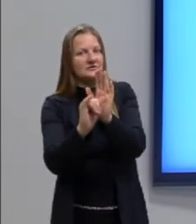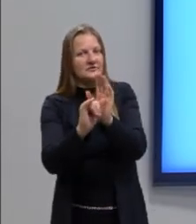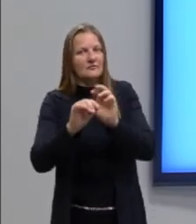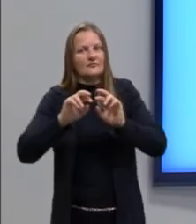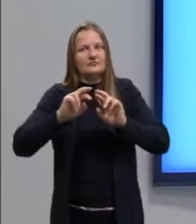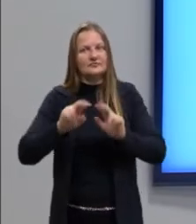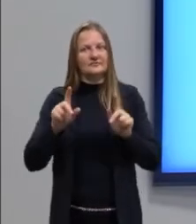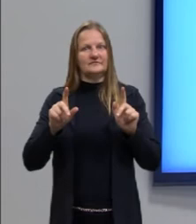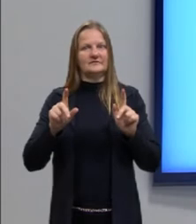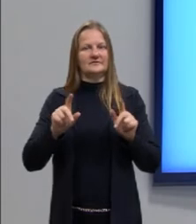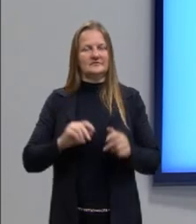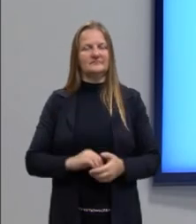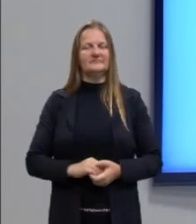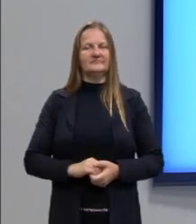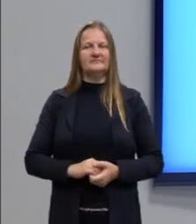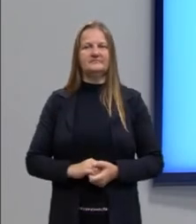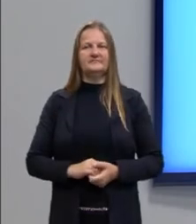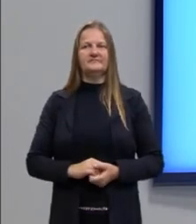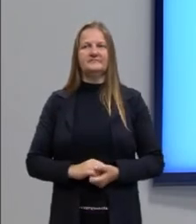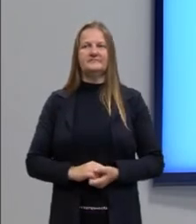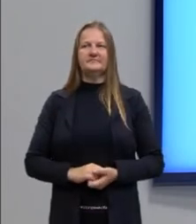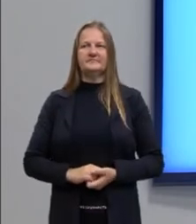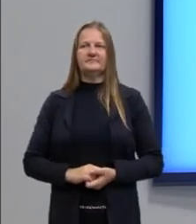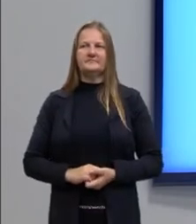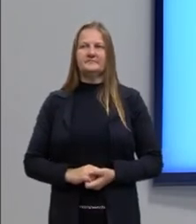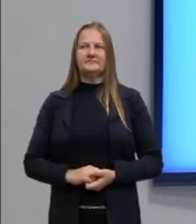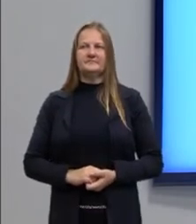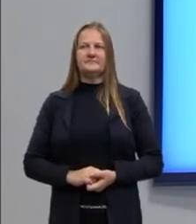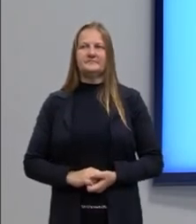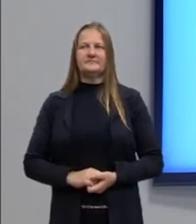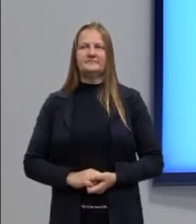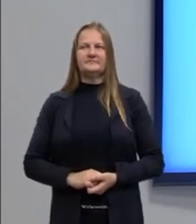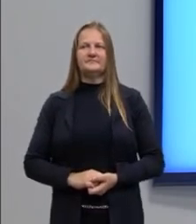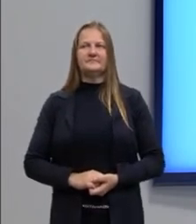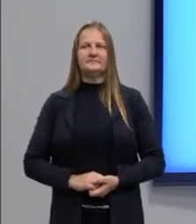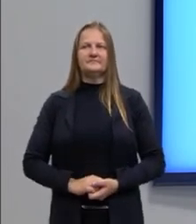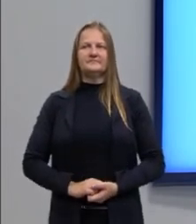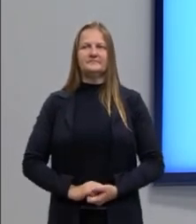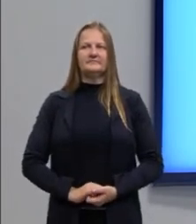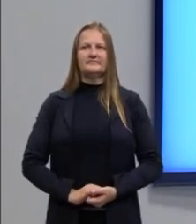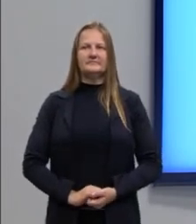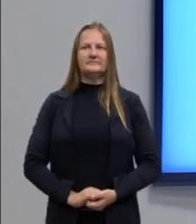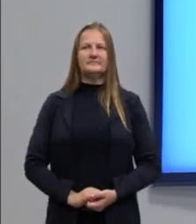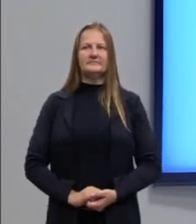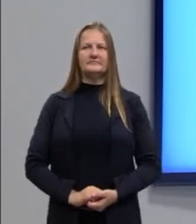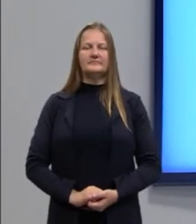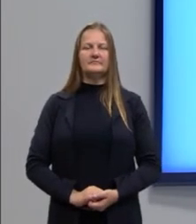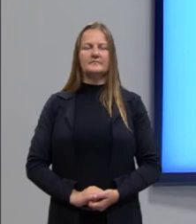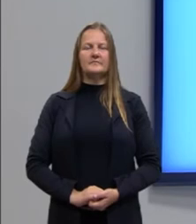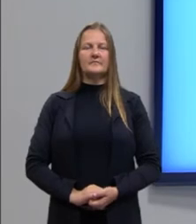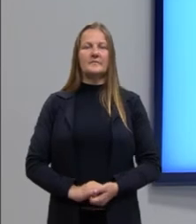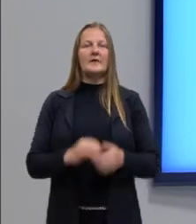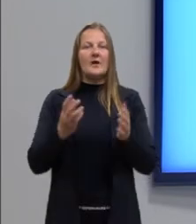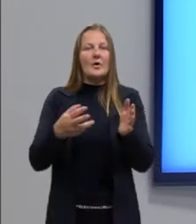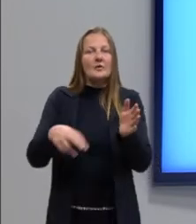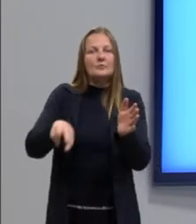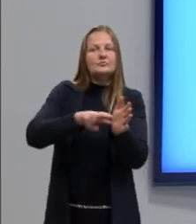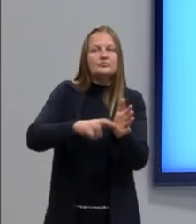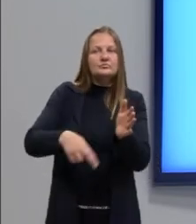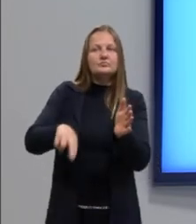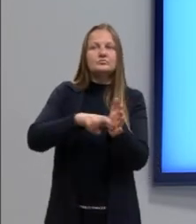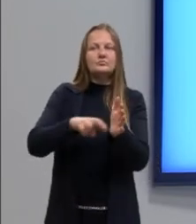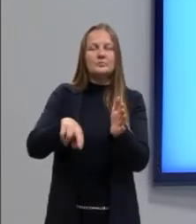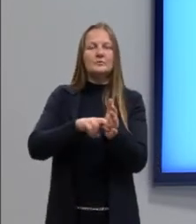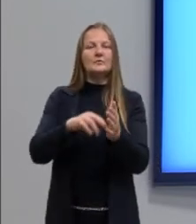continuando né Essa explicação breve do que nós já sabemos estamos retomando em relação